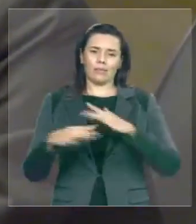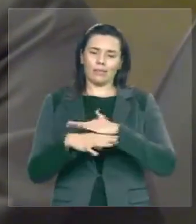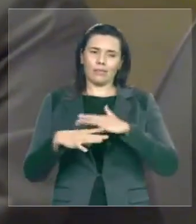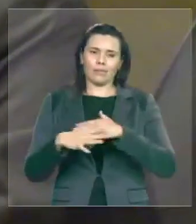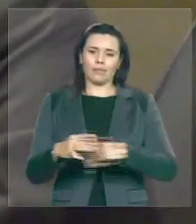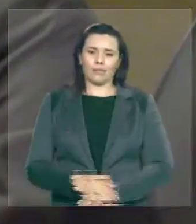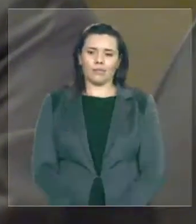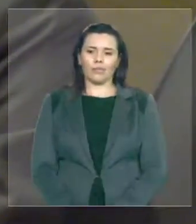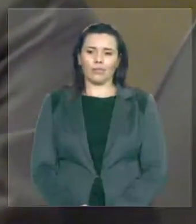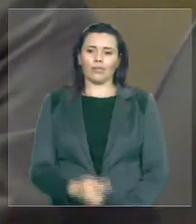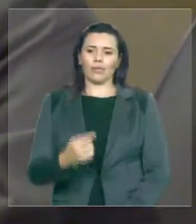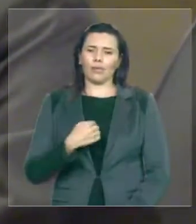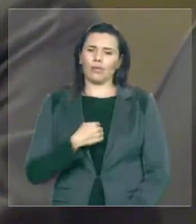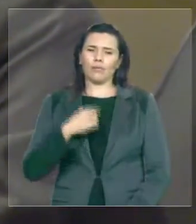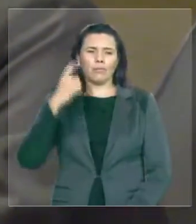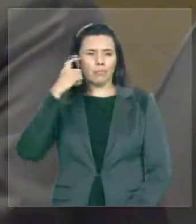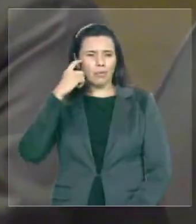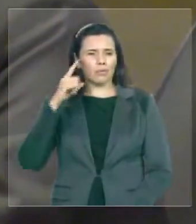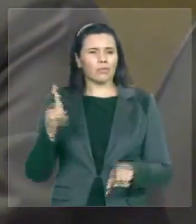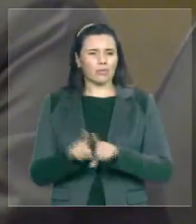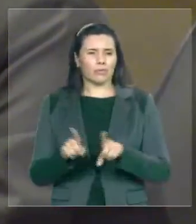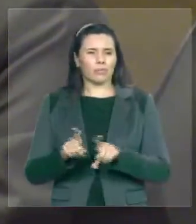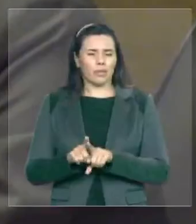problema é, acima de tudo,